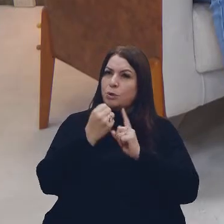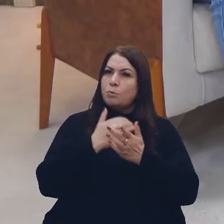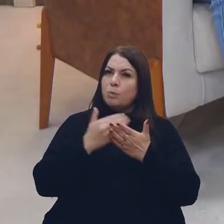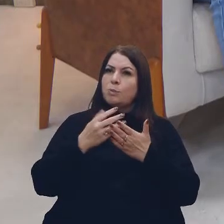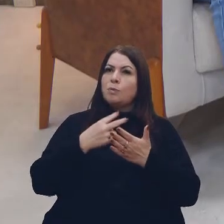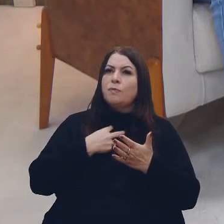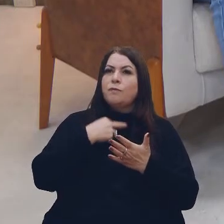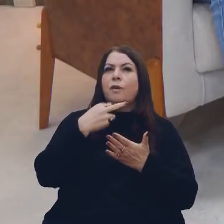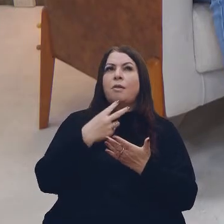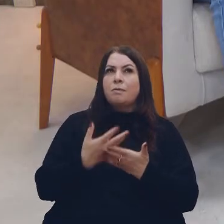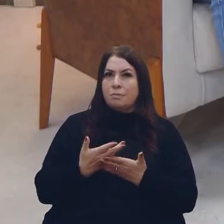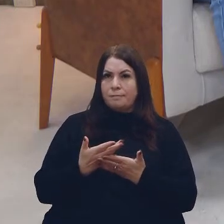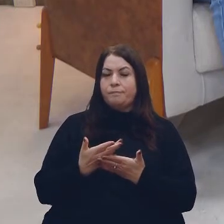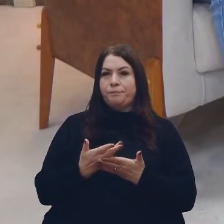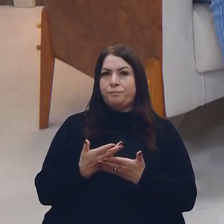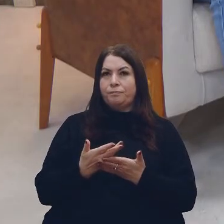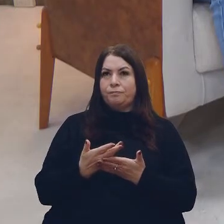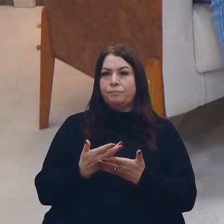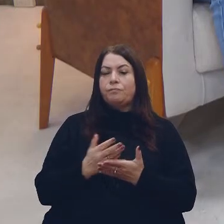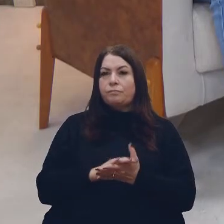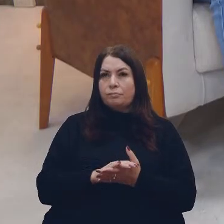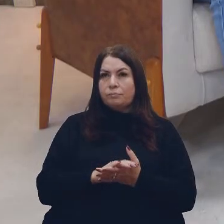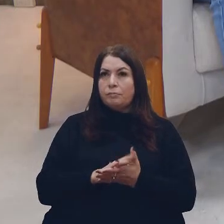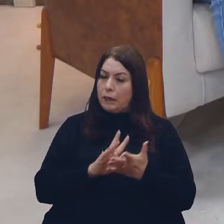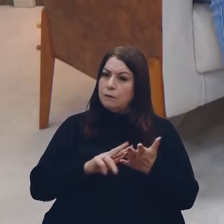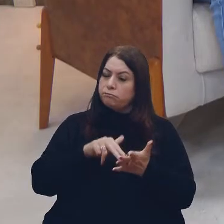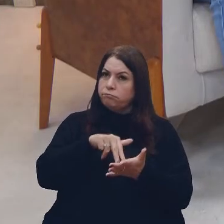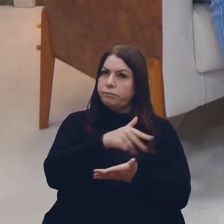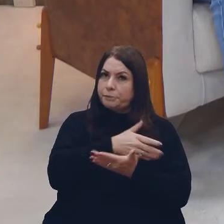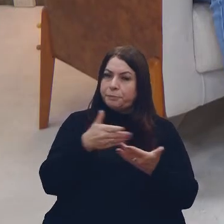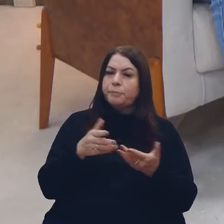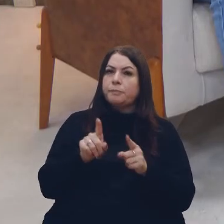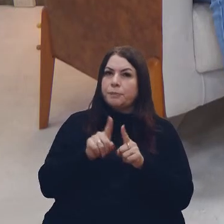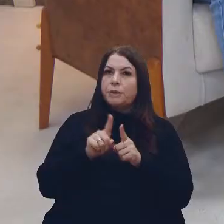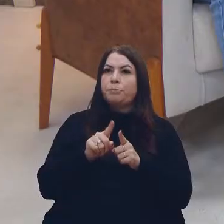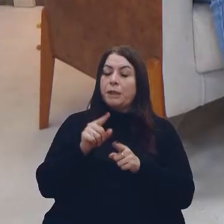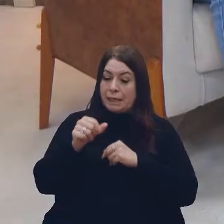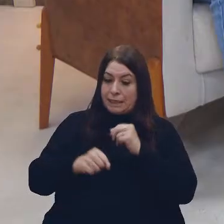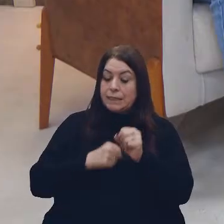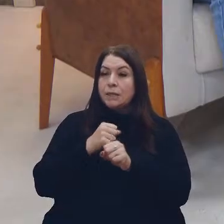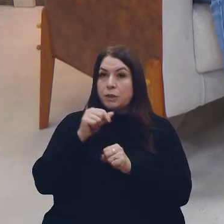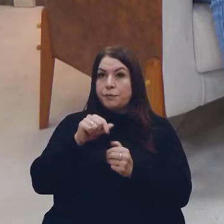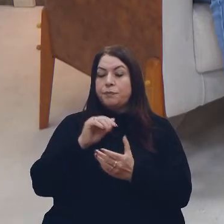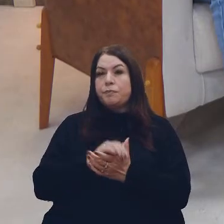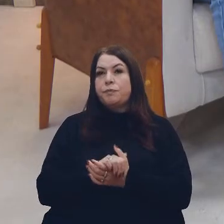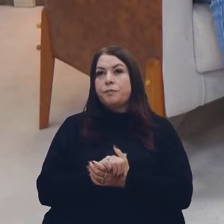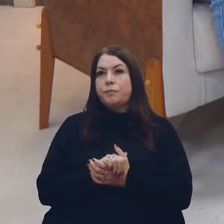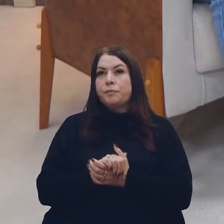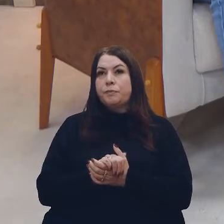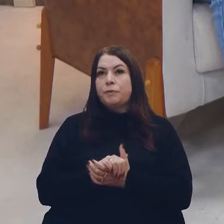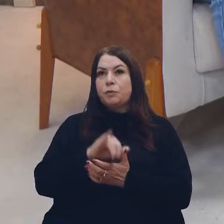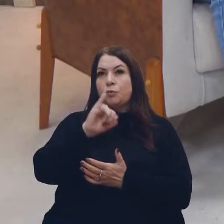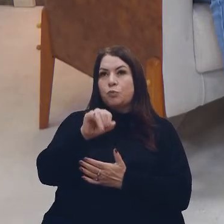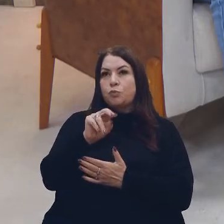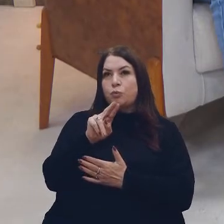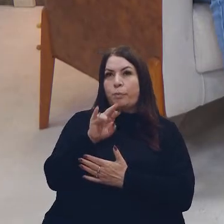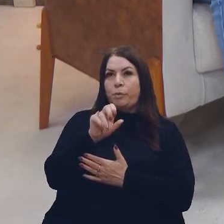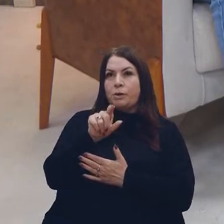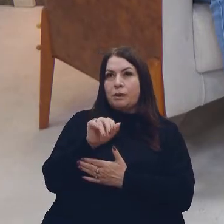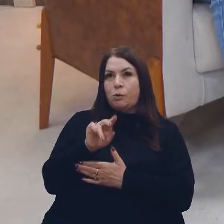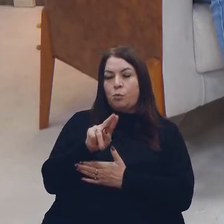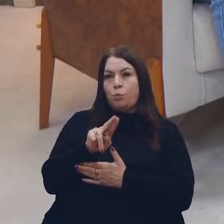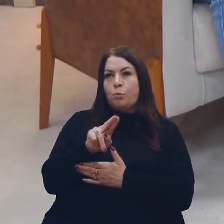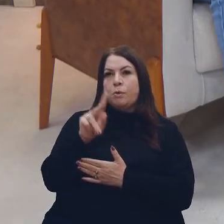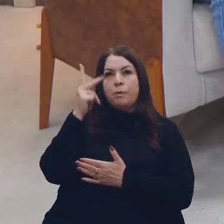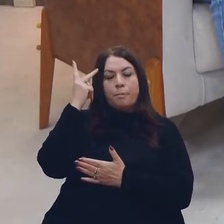a ter voz e vez também, né? E também esse ano, né, o jubileu de prata